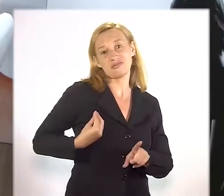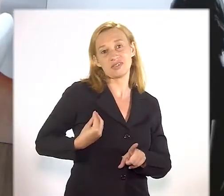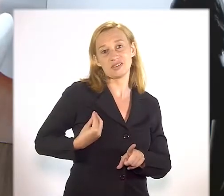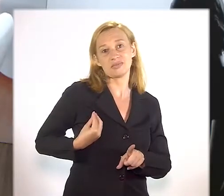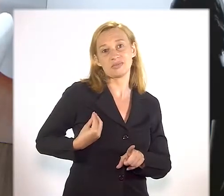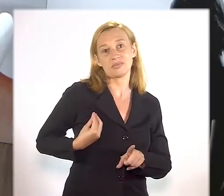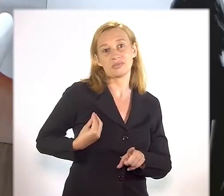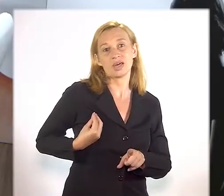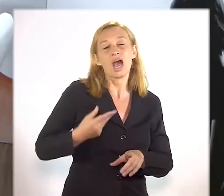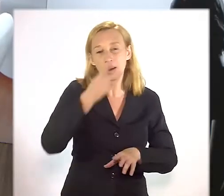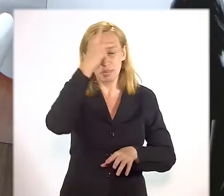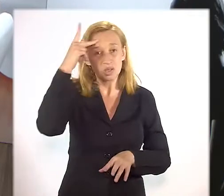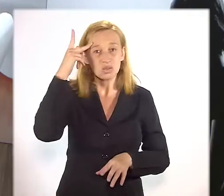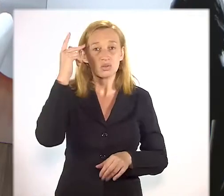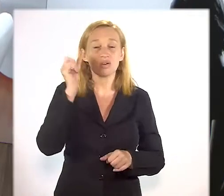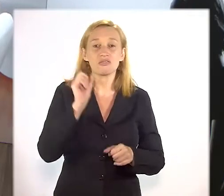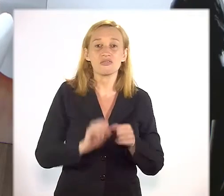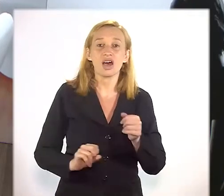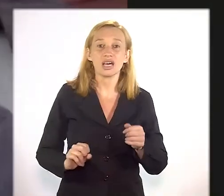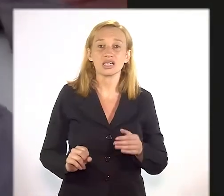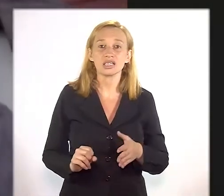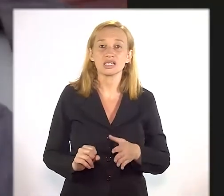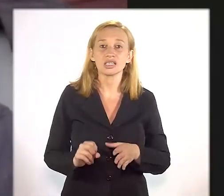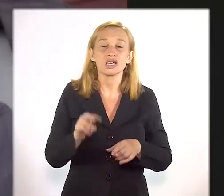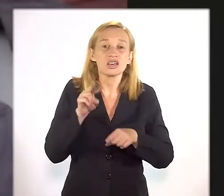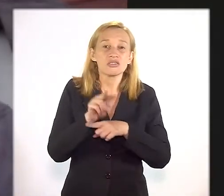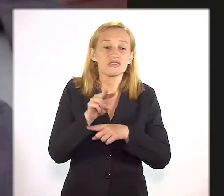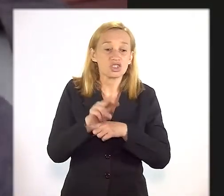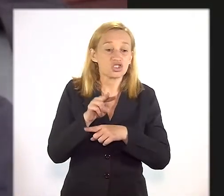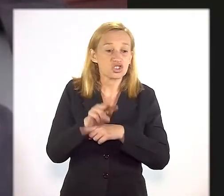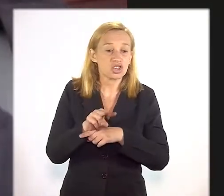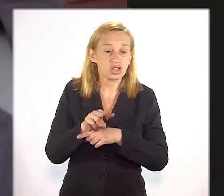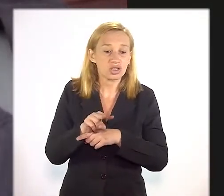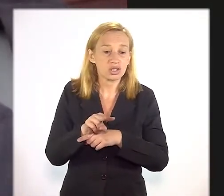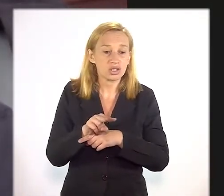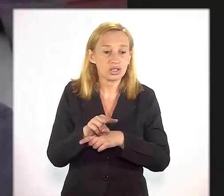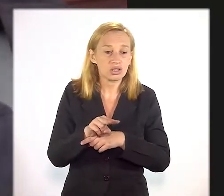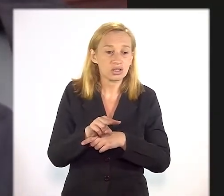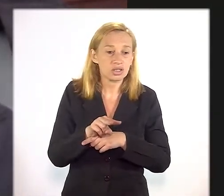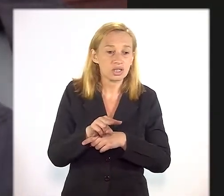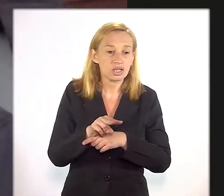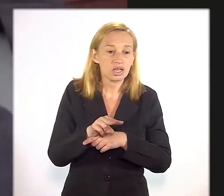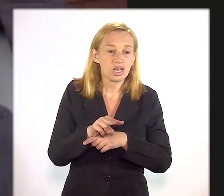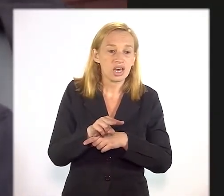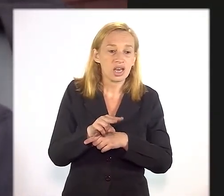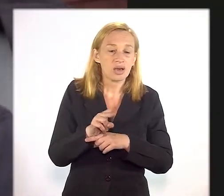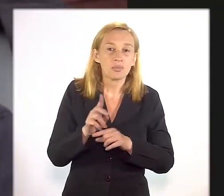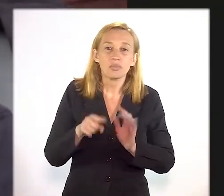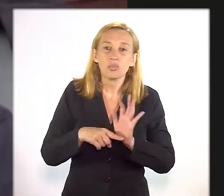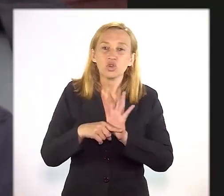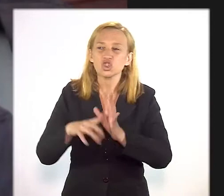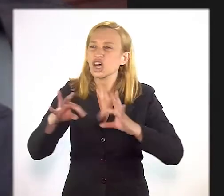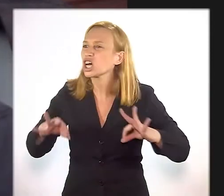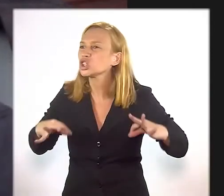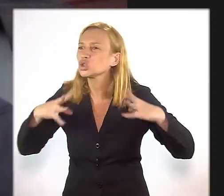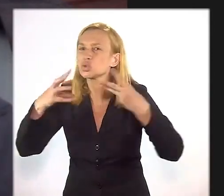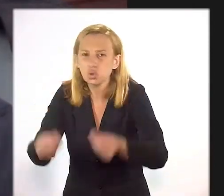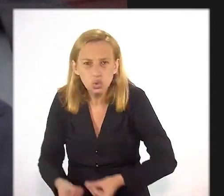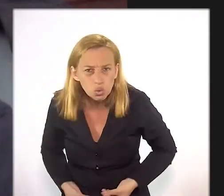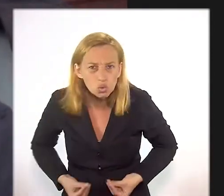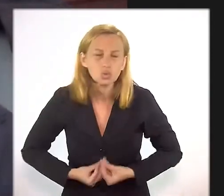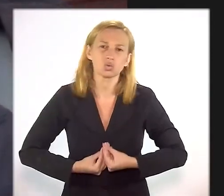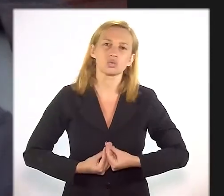exemplo, pela imitação. Aquilo que um professor faz quando está a vigiar a prova é transmitir o valor da falsidade, da mentira,